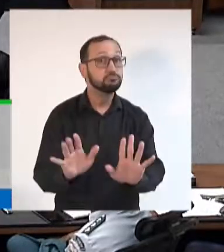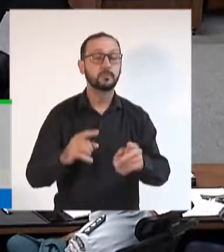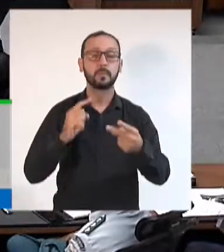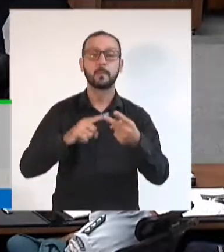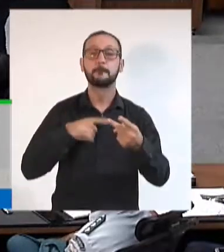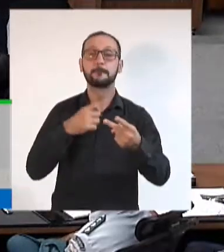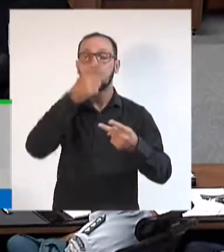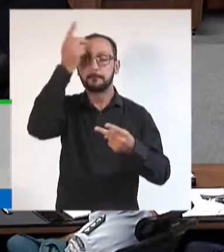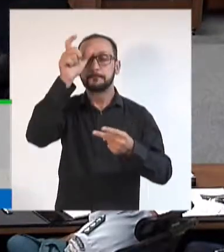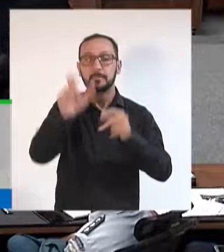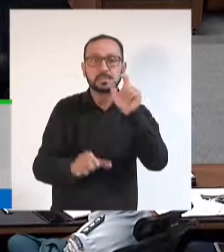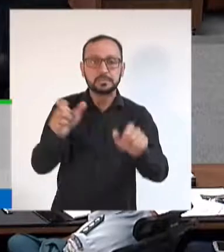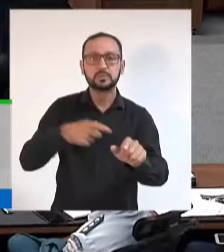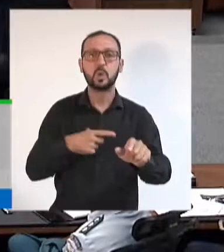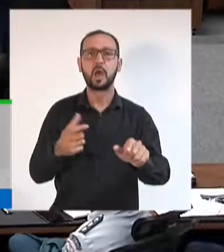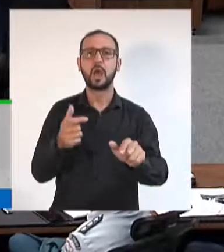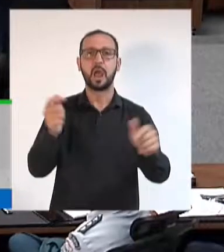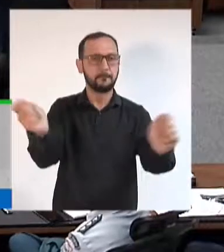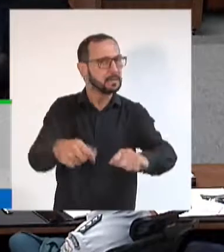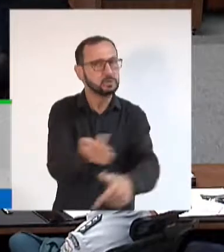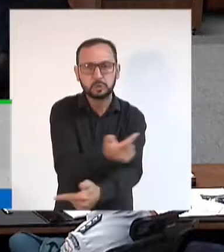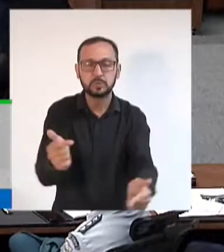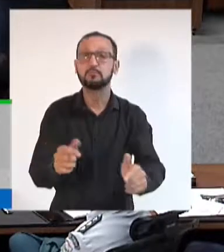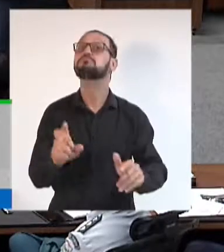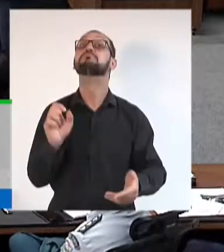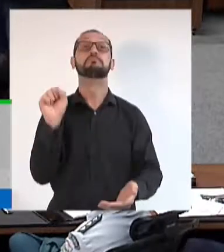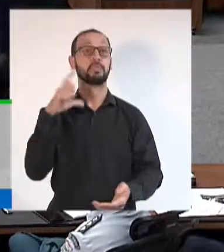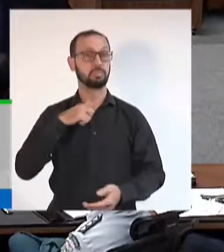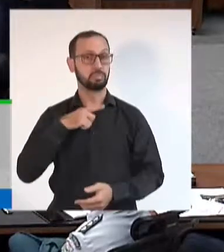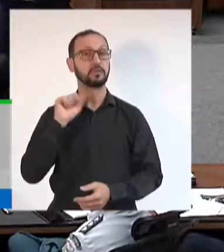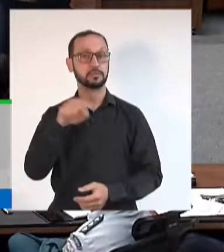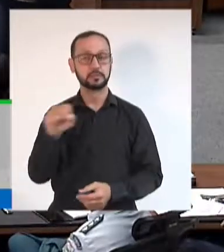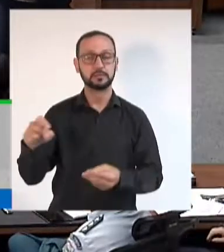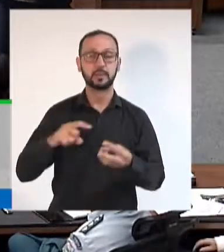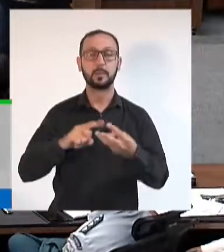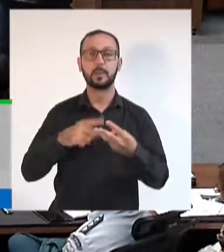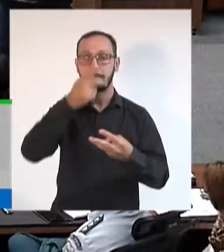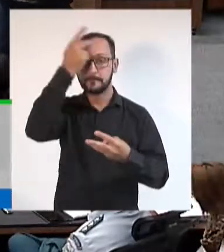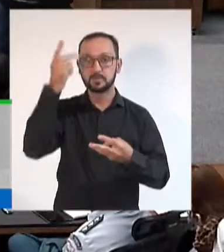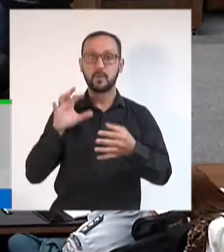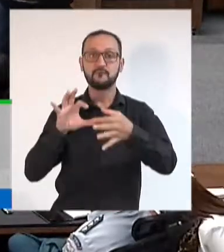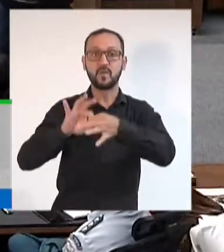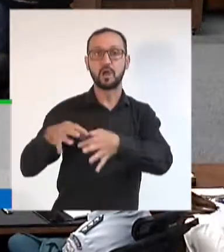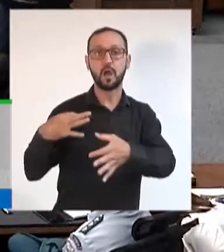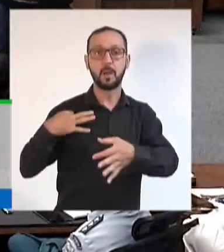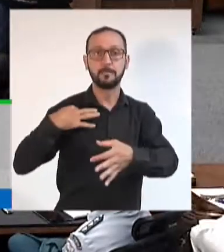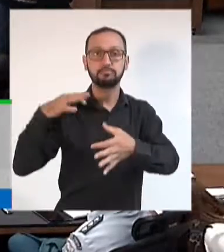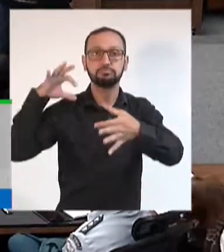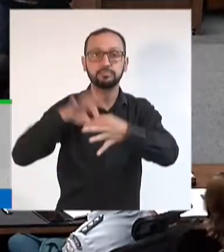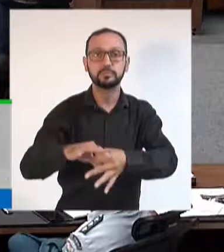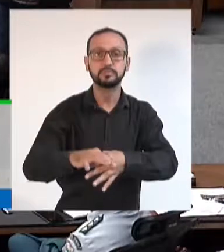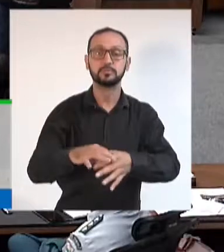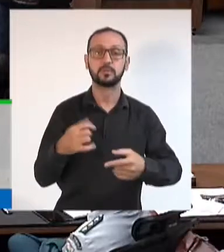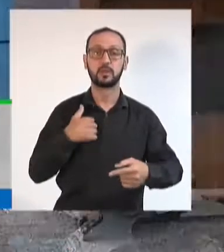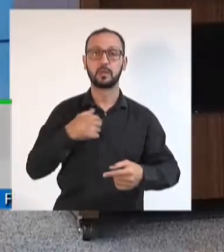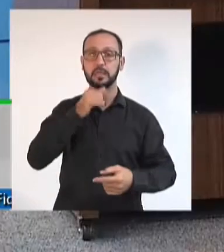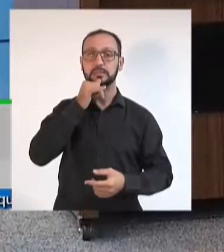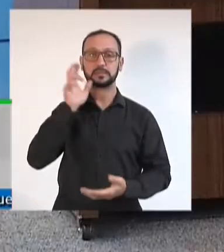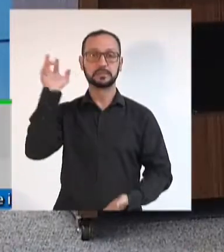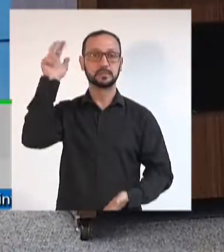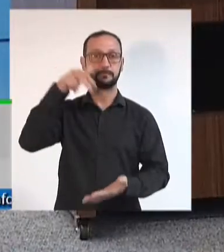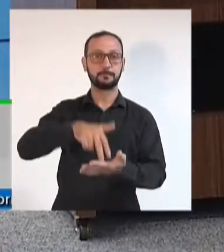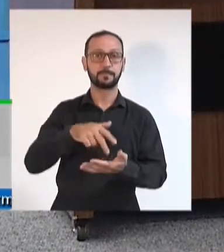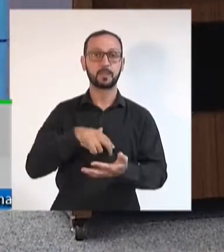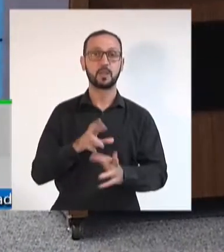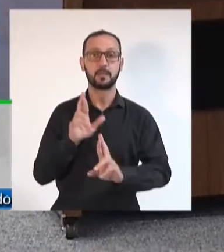a gente não tem pessoas capacitadas, não é porque a gente não tem pessoas envolvidas. Eu mesma